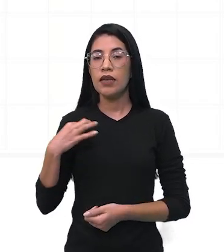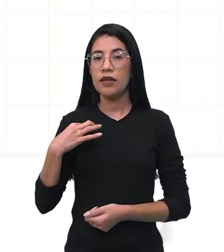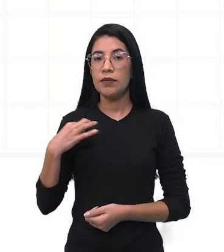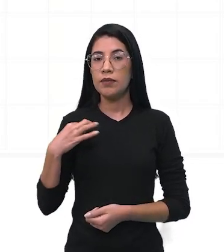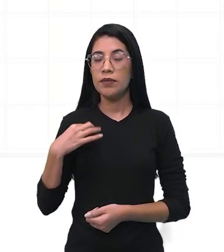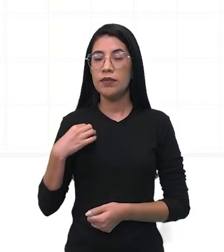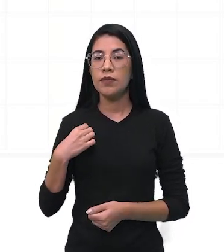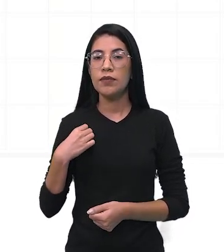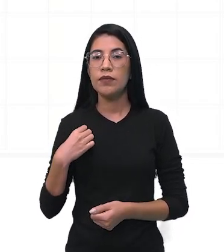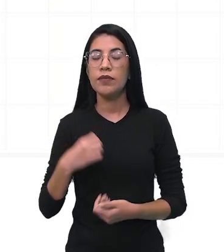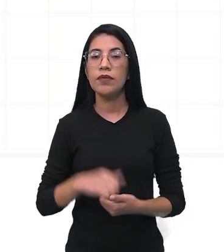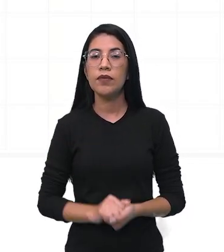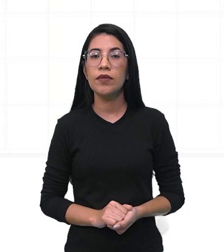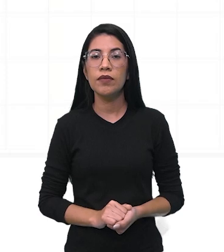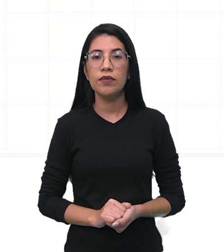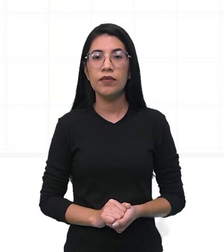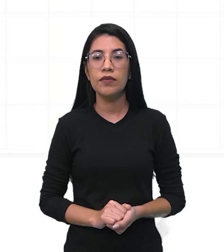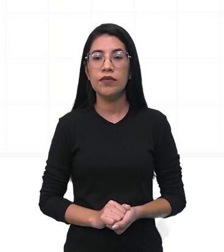camiseta,